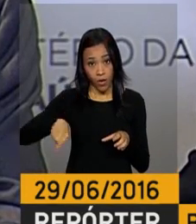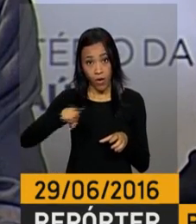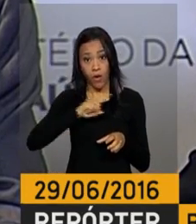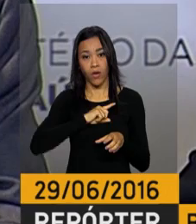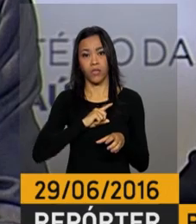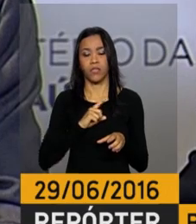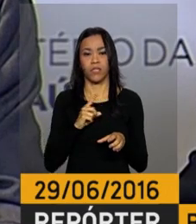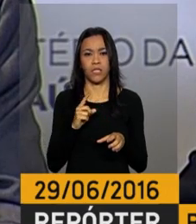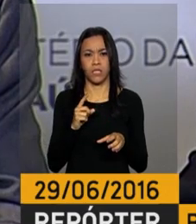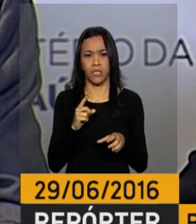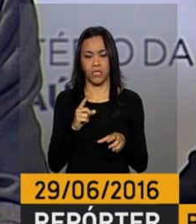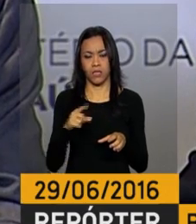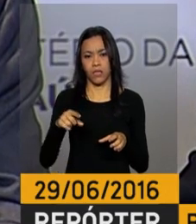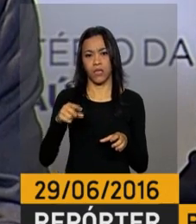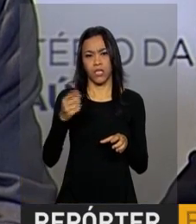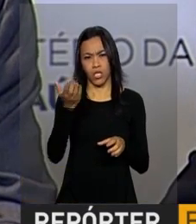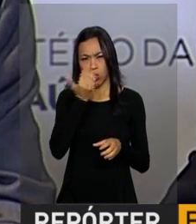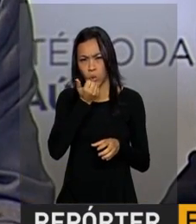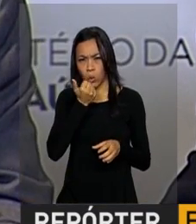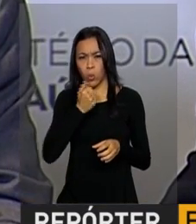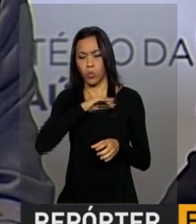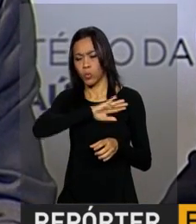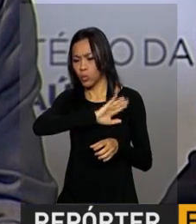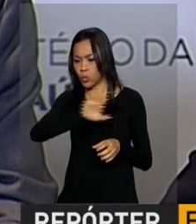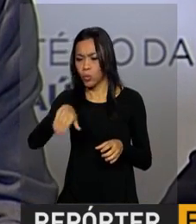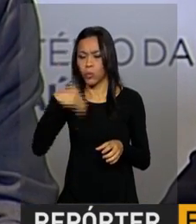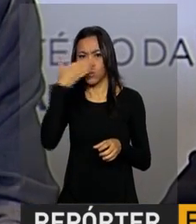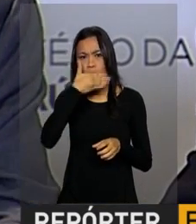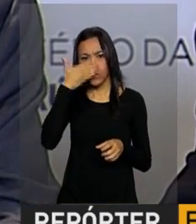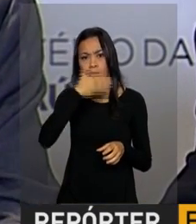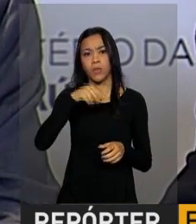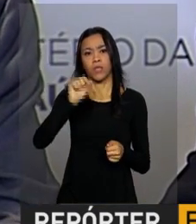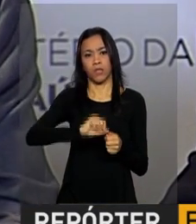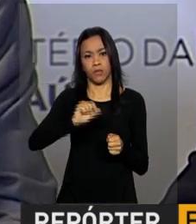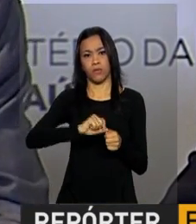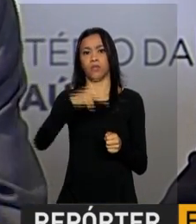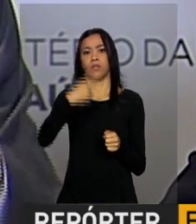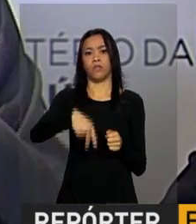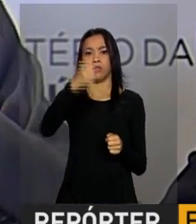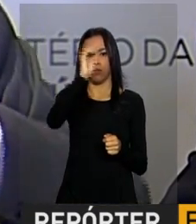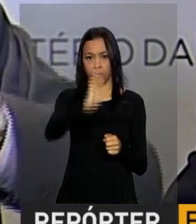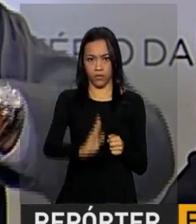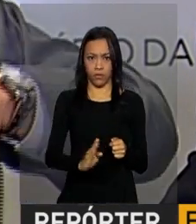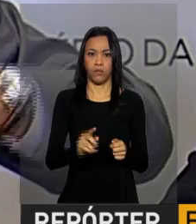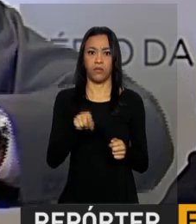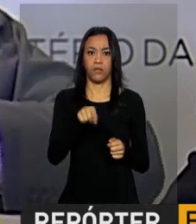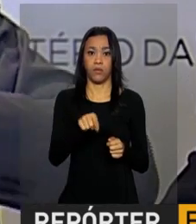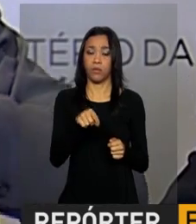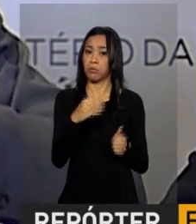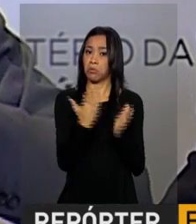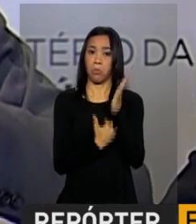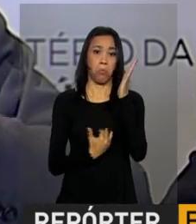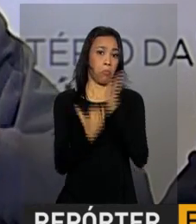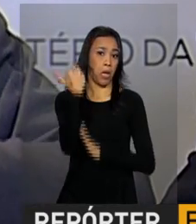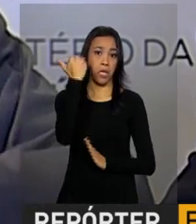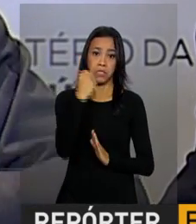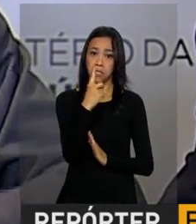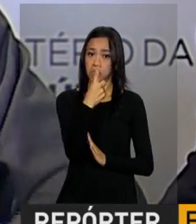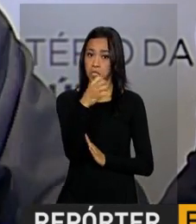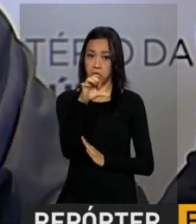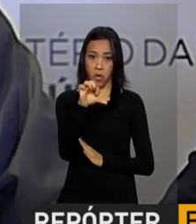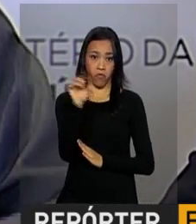de todo o consumo de todo o açúcar produzido no país eh não passa de 19% passa